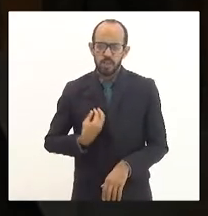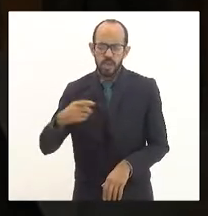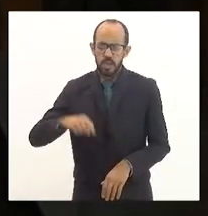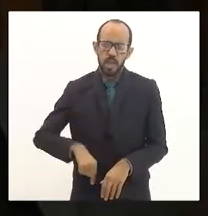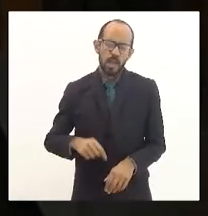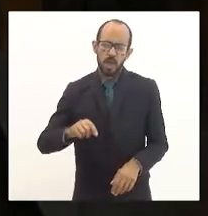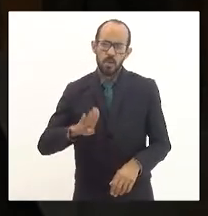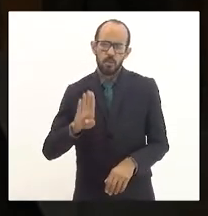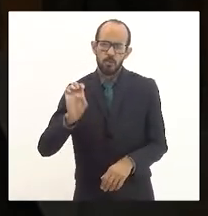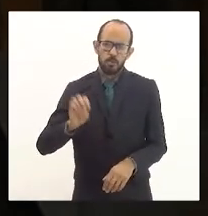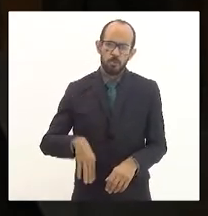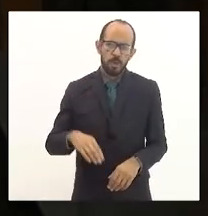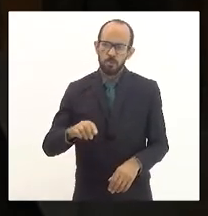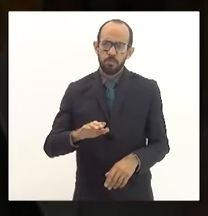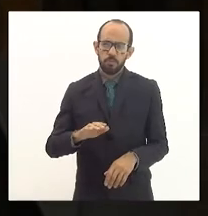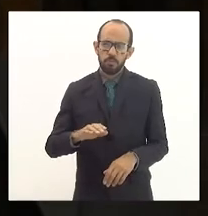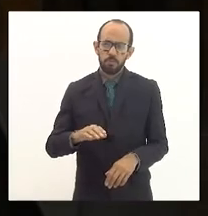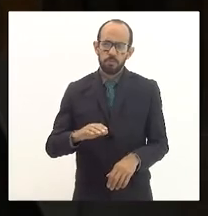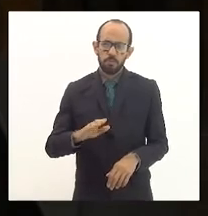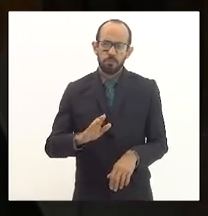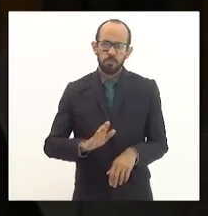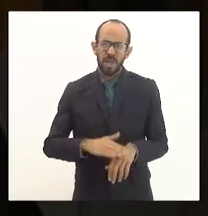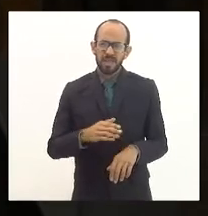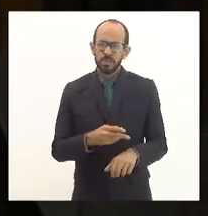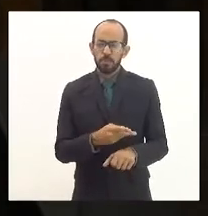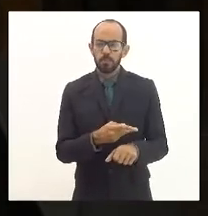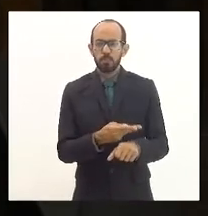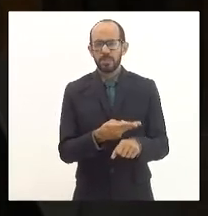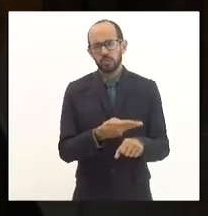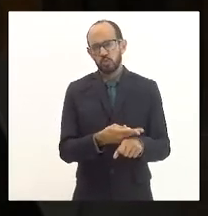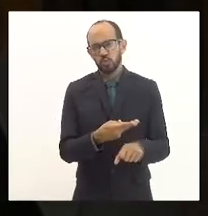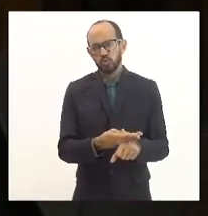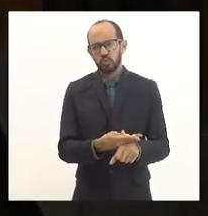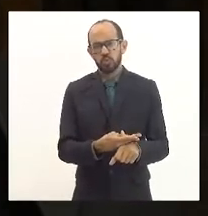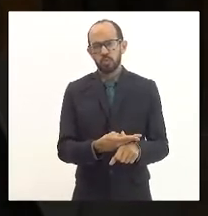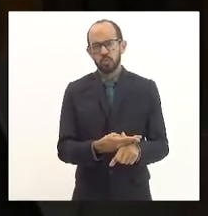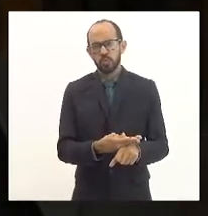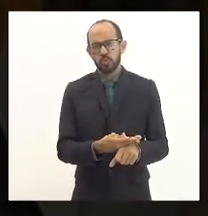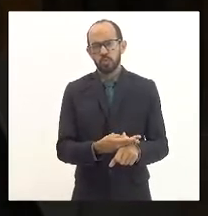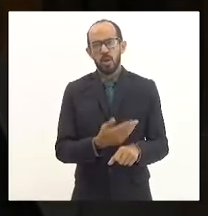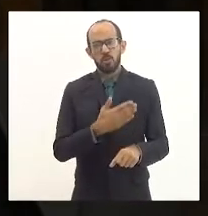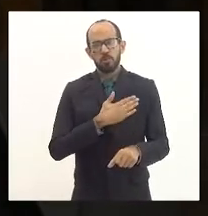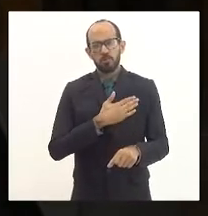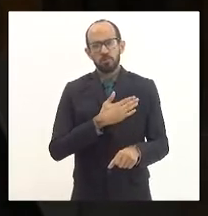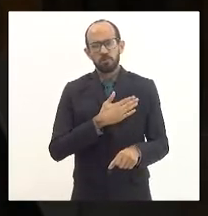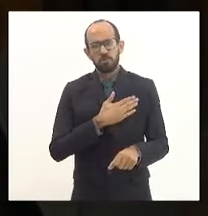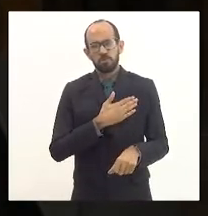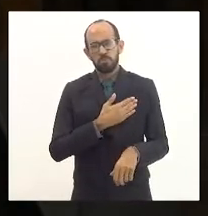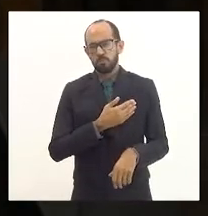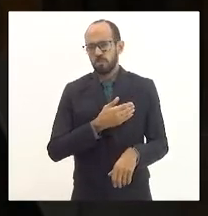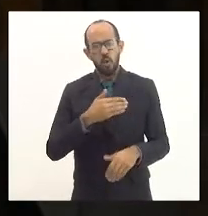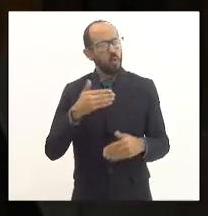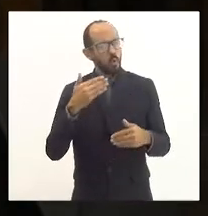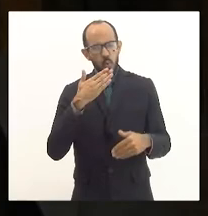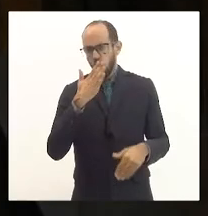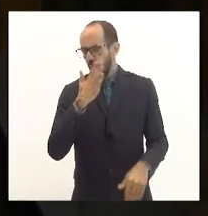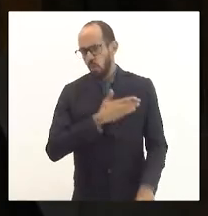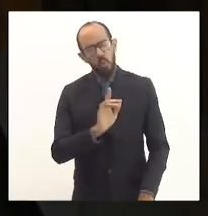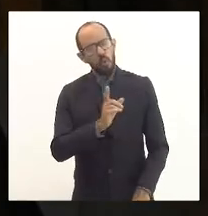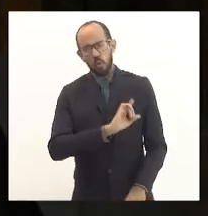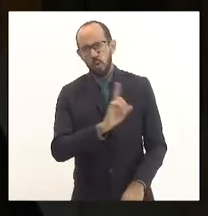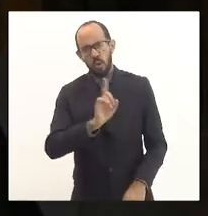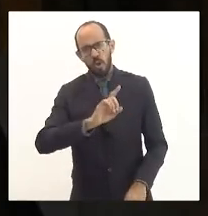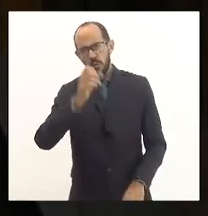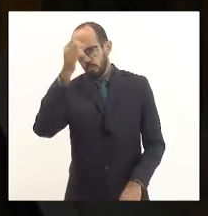precioso o que nós temos então fica aqui o meu repúdio ao prefeito Wladimir garotinho